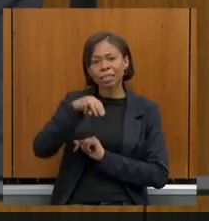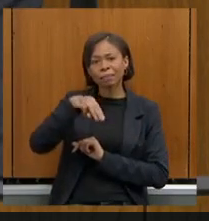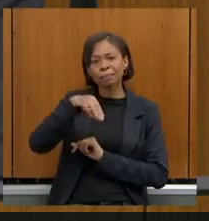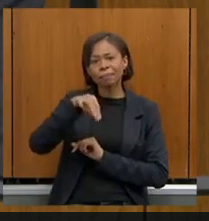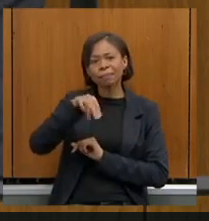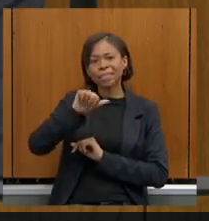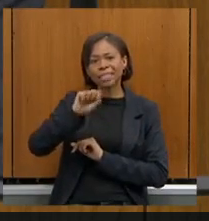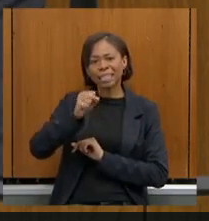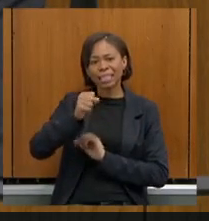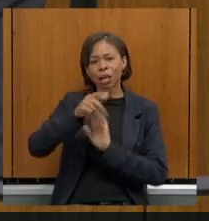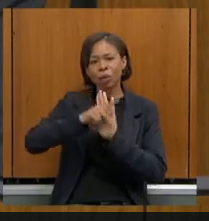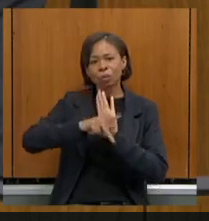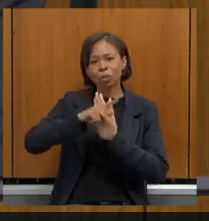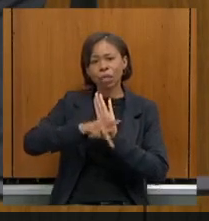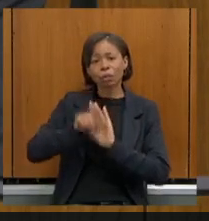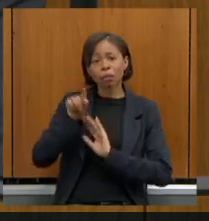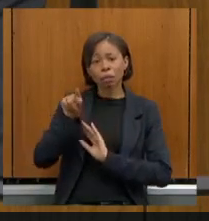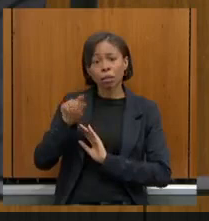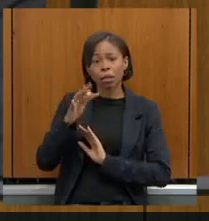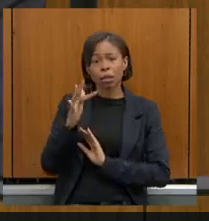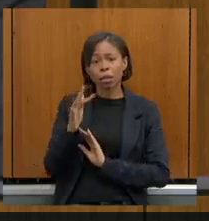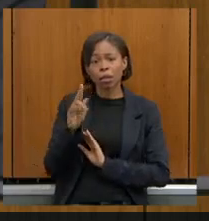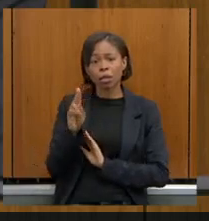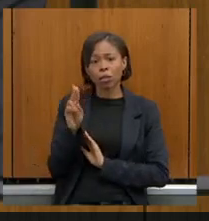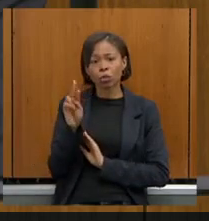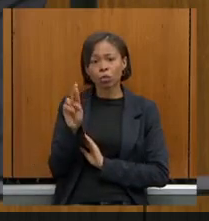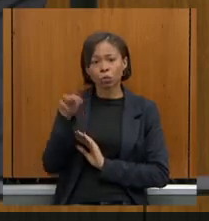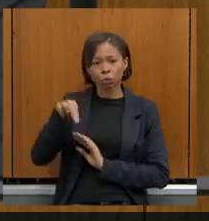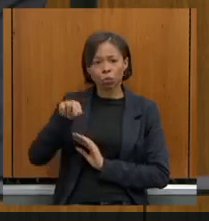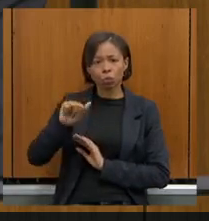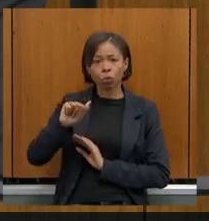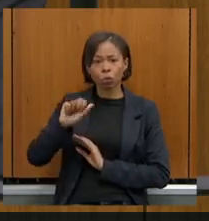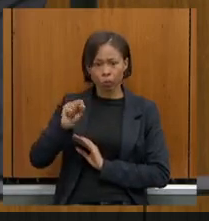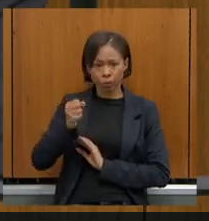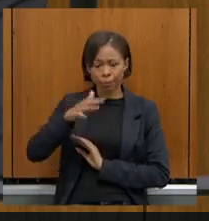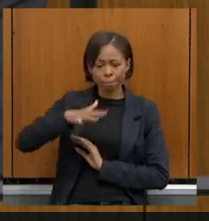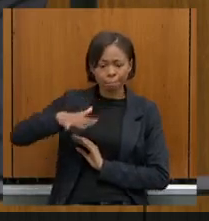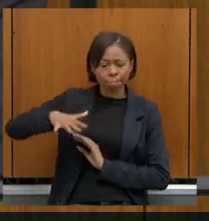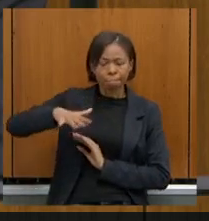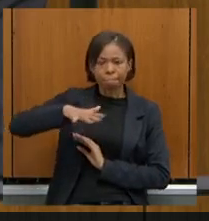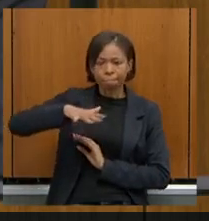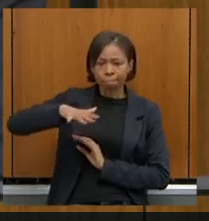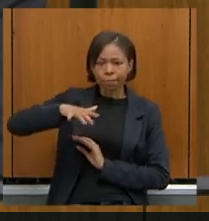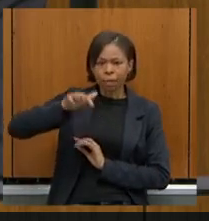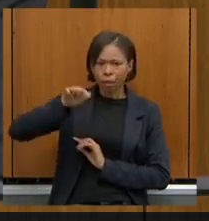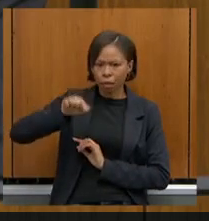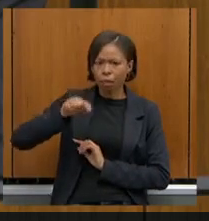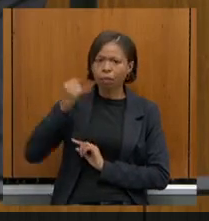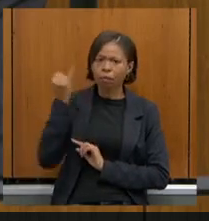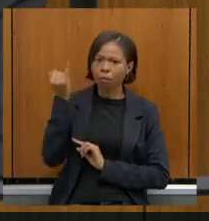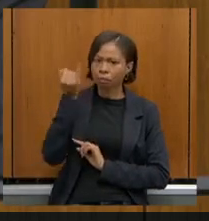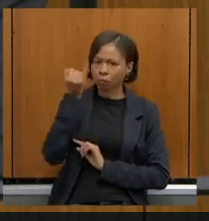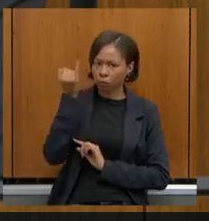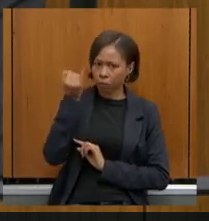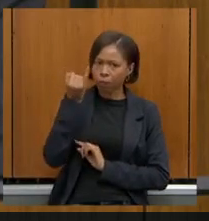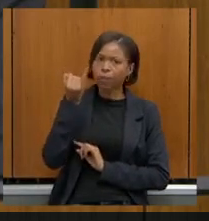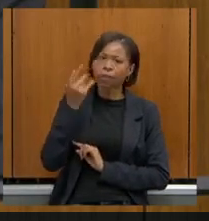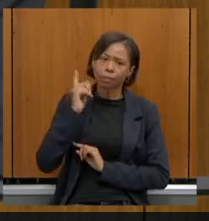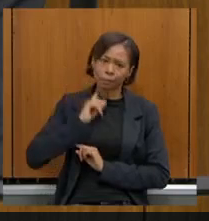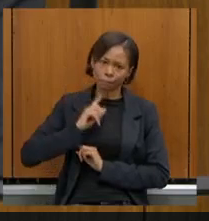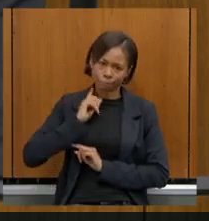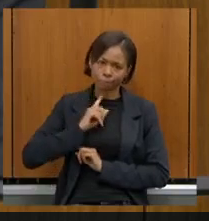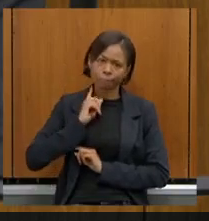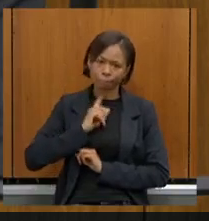uma região tão importante para a gente uma reunião uma região nobre uma região onde